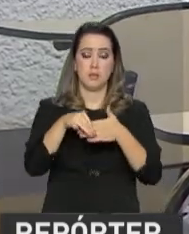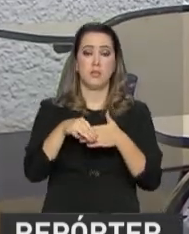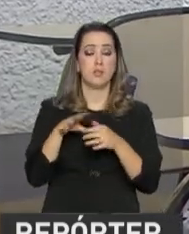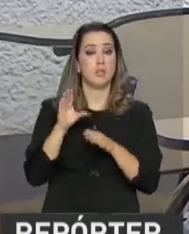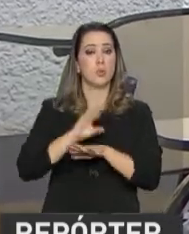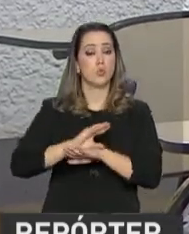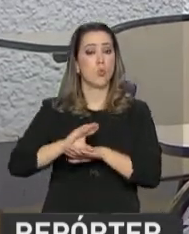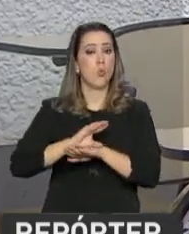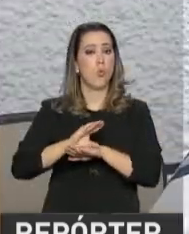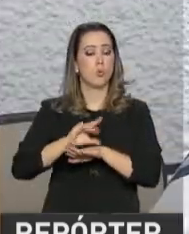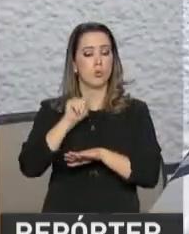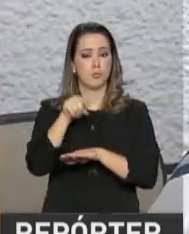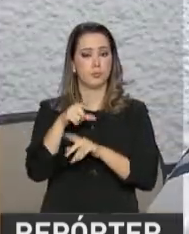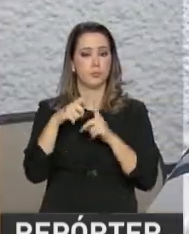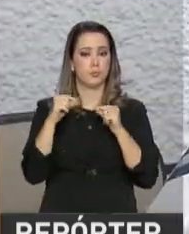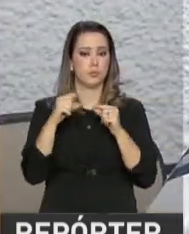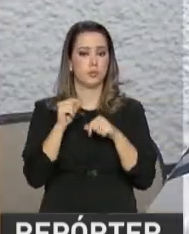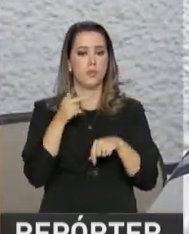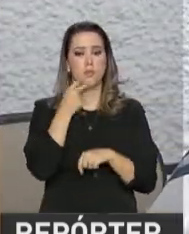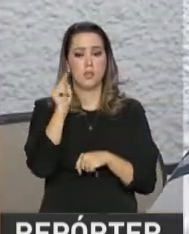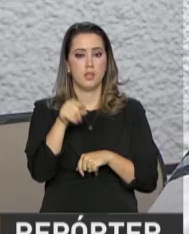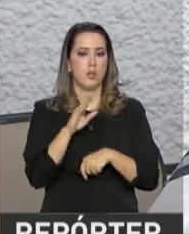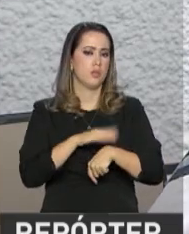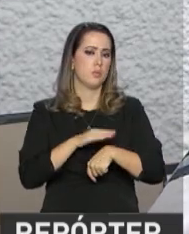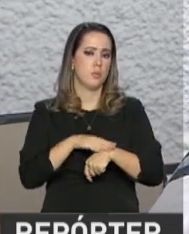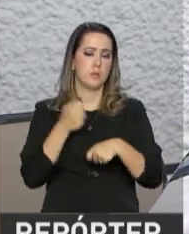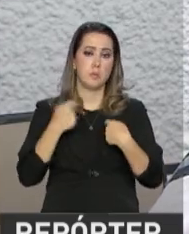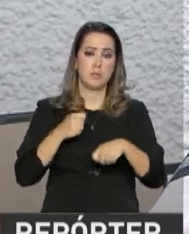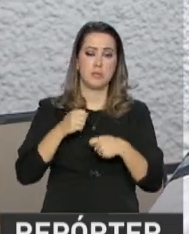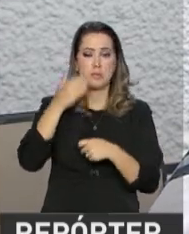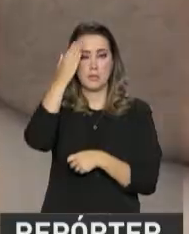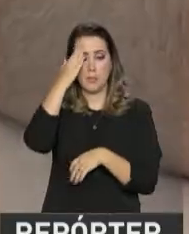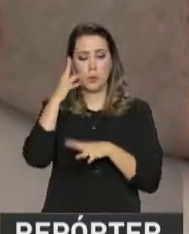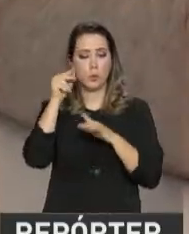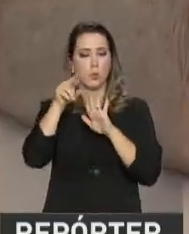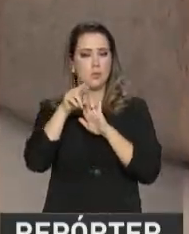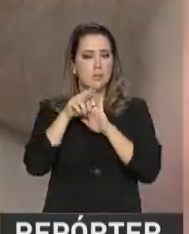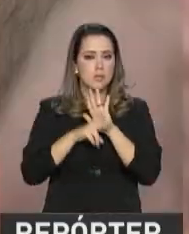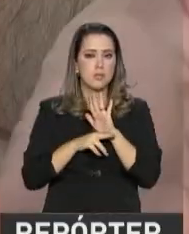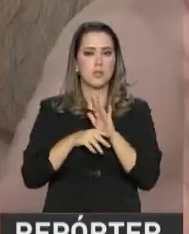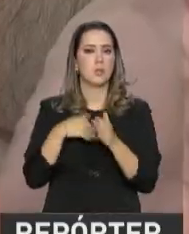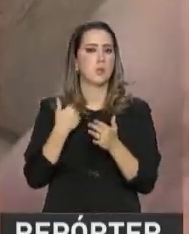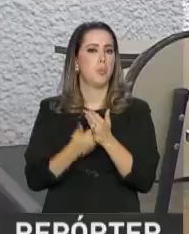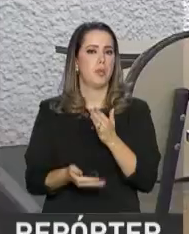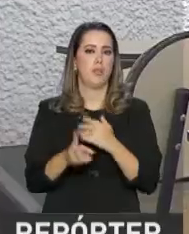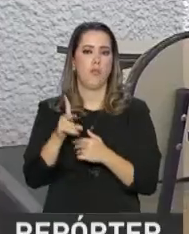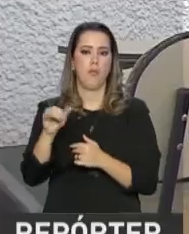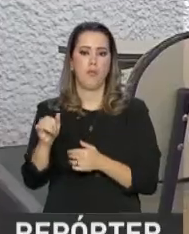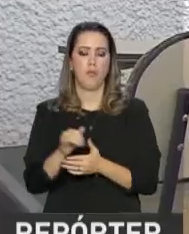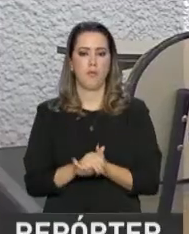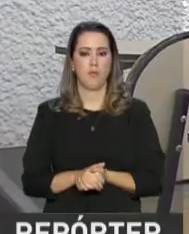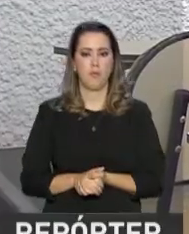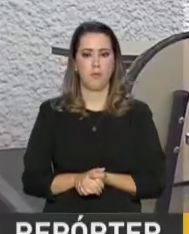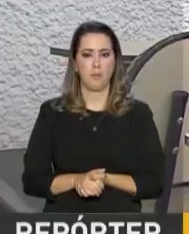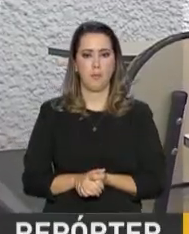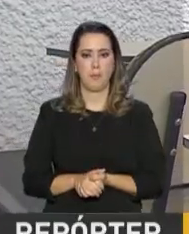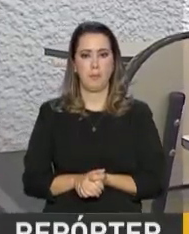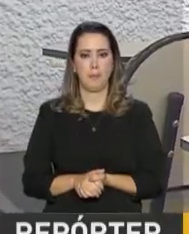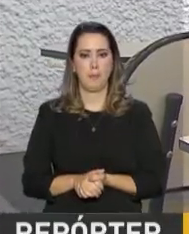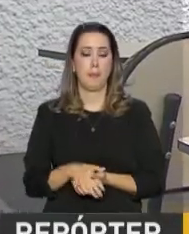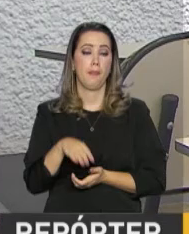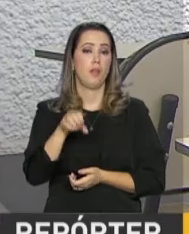explica que nesta etapa o candidato precisa saber todas as regras para não perder a vaga o sisu ele tem que saber jogar